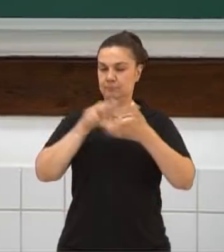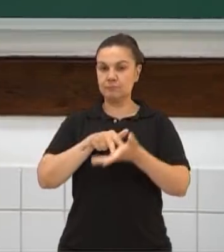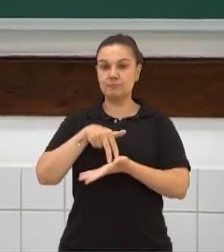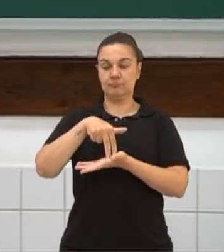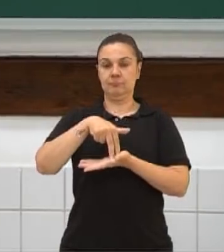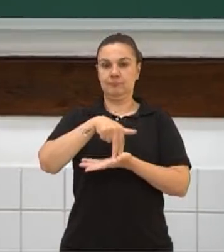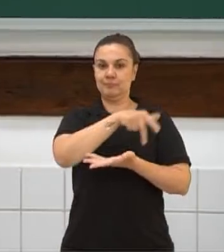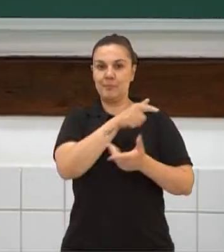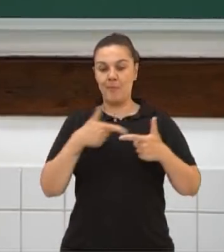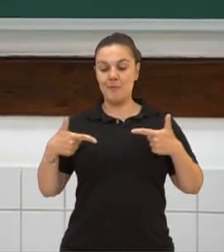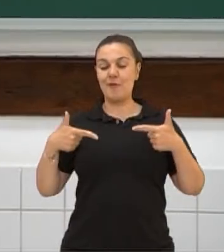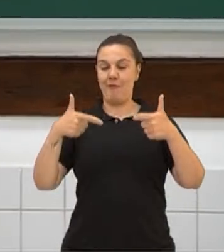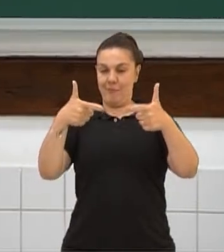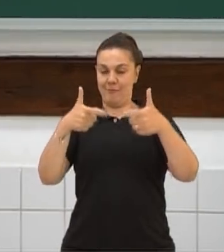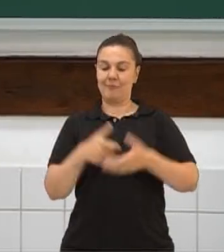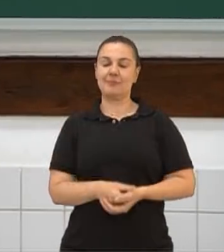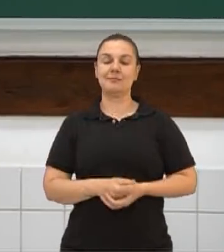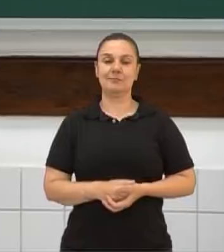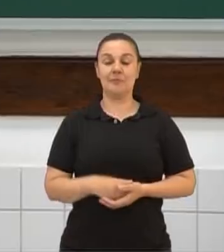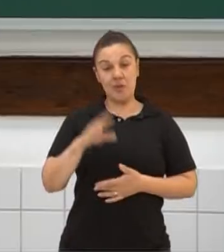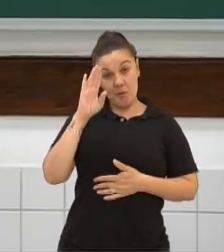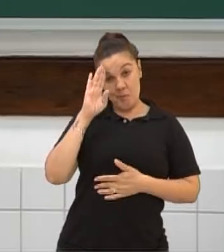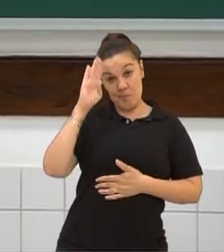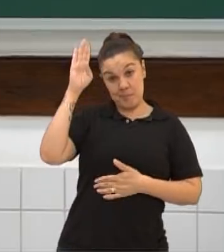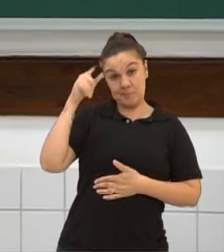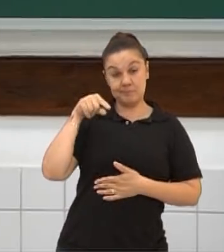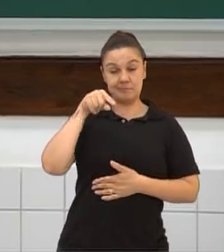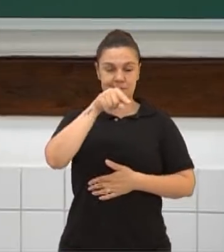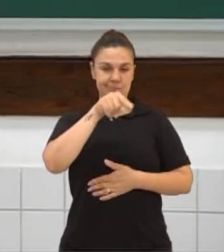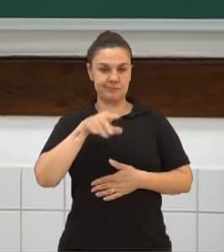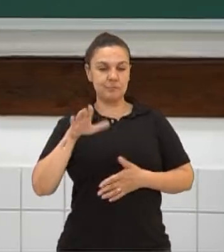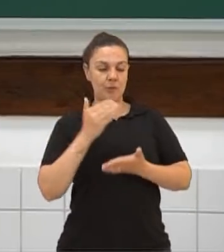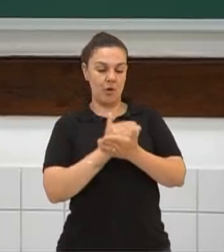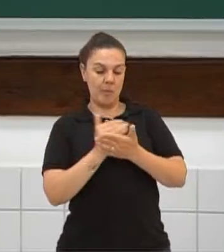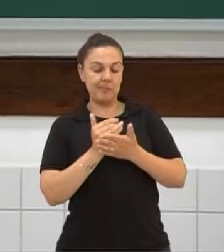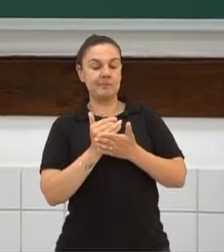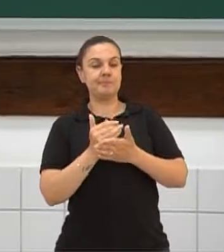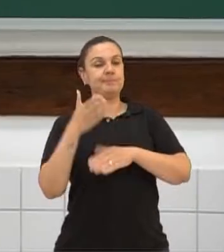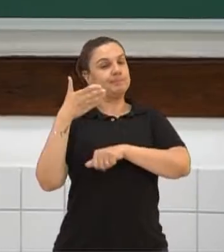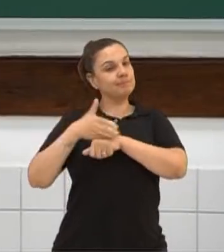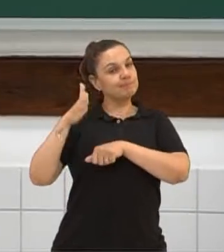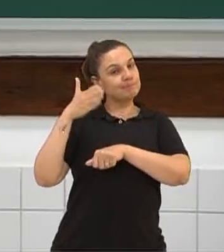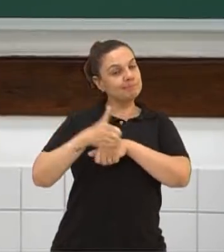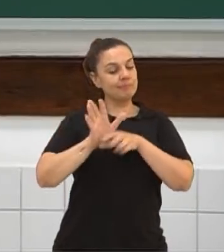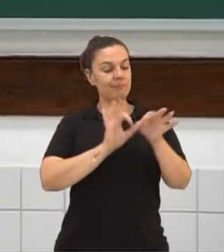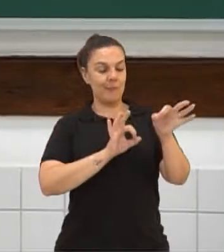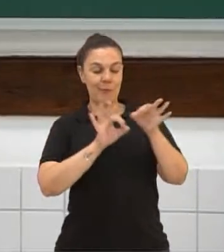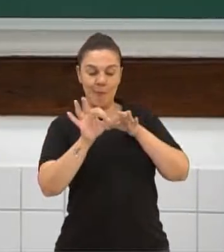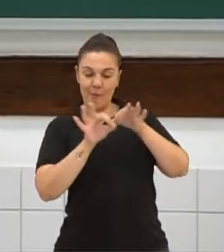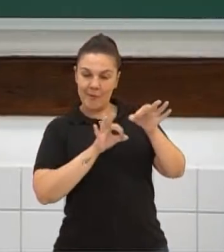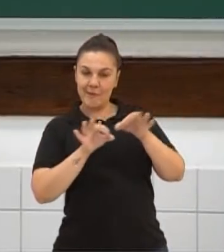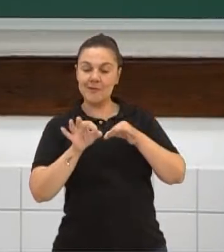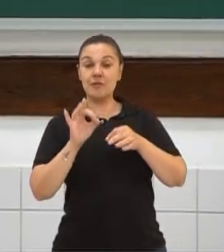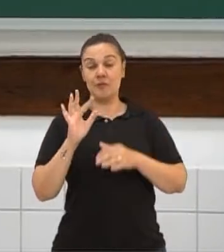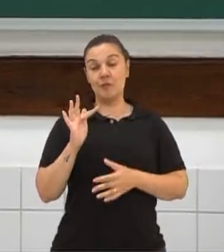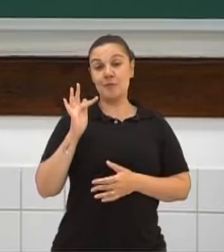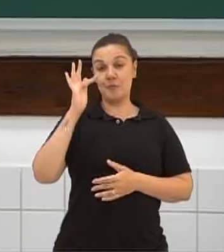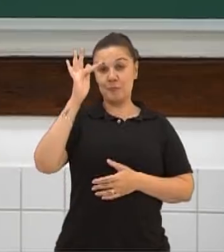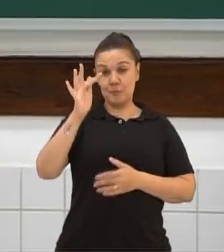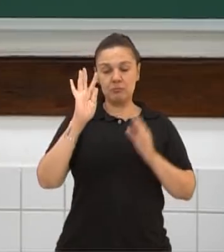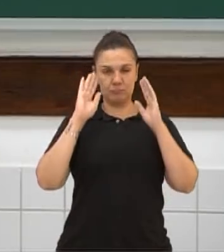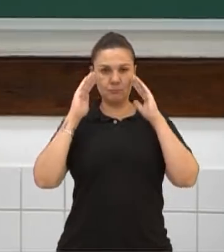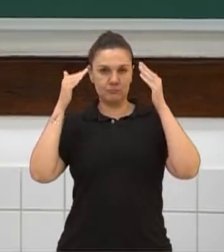físicas dos seus guerreiros, né? Então, principalmente por esse motivo, começou a existir uma organização aí que